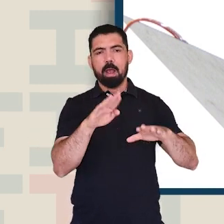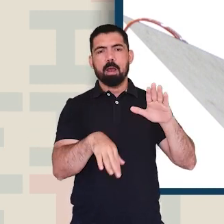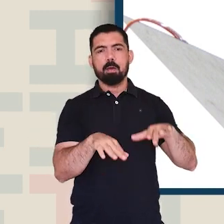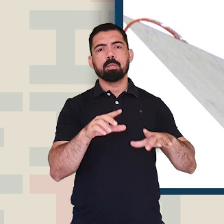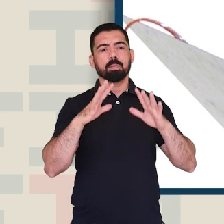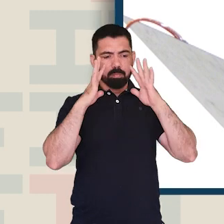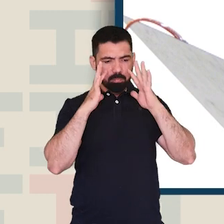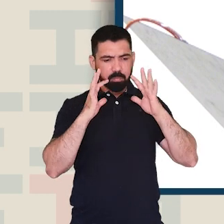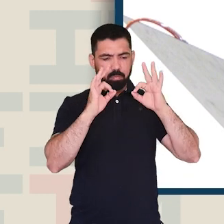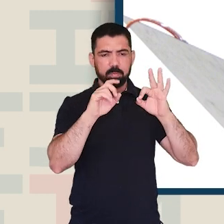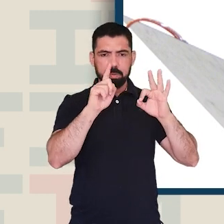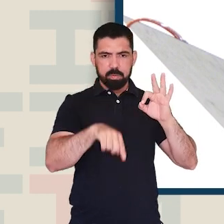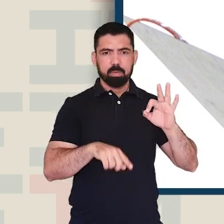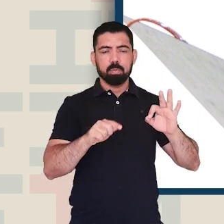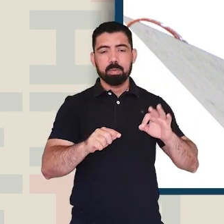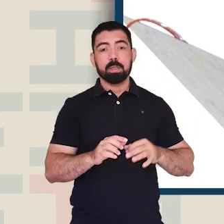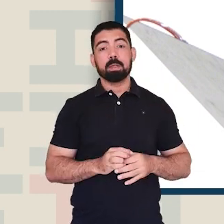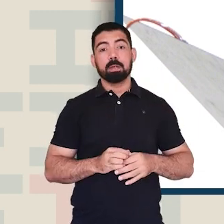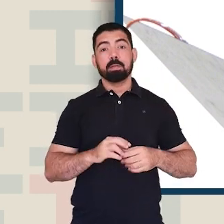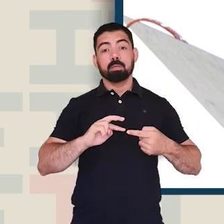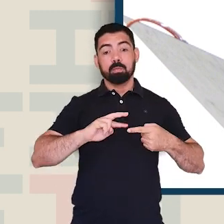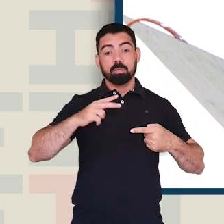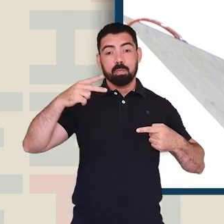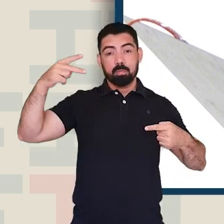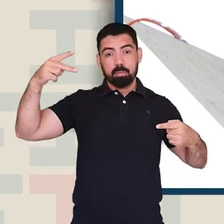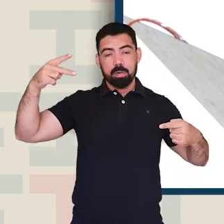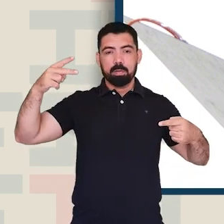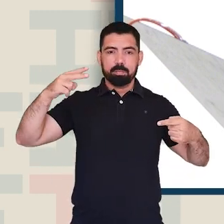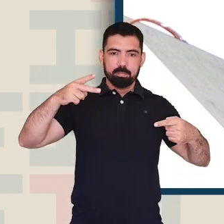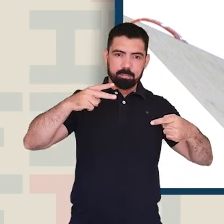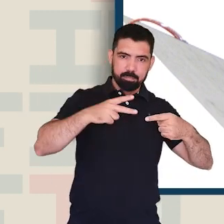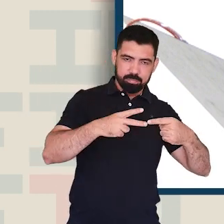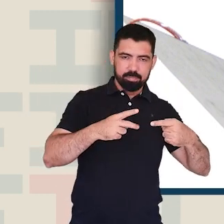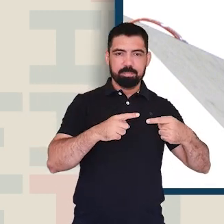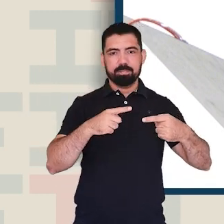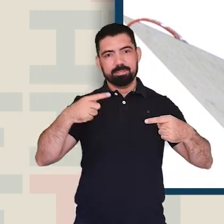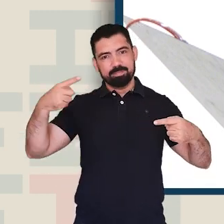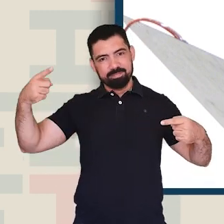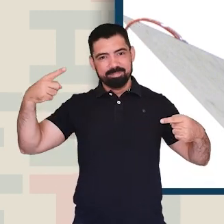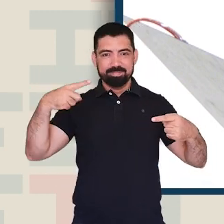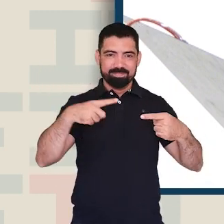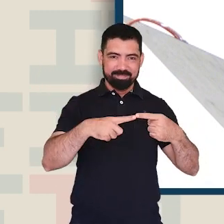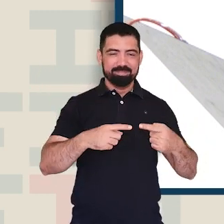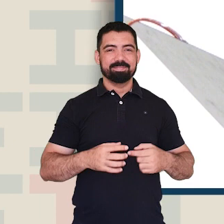geralmente a tendência é você ficar tocando a escala de cima para baixo, né? Então,